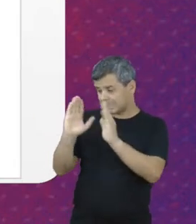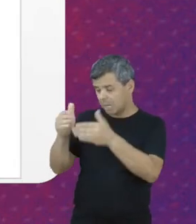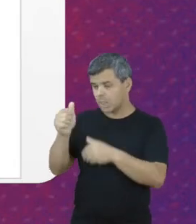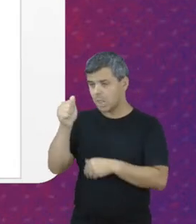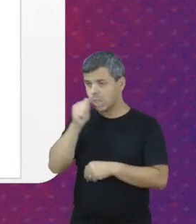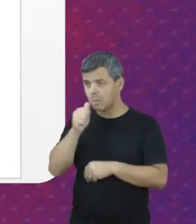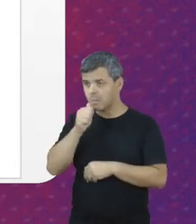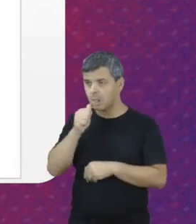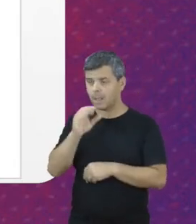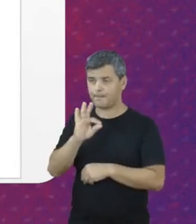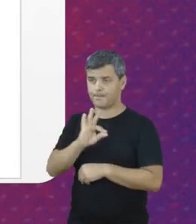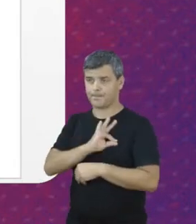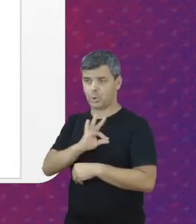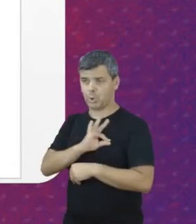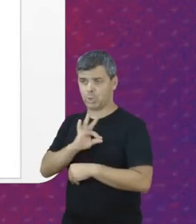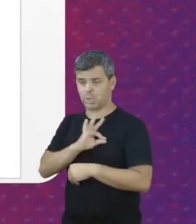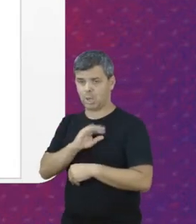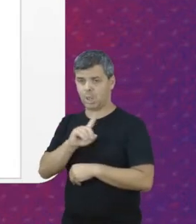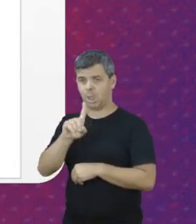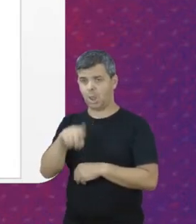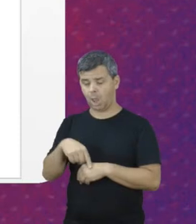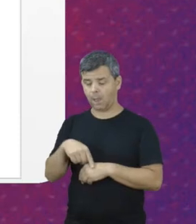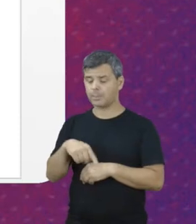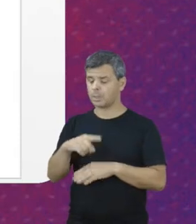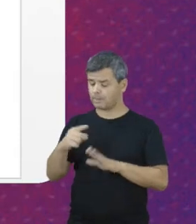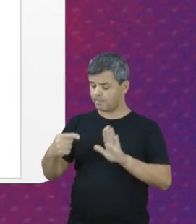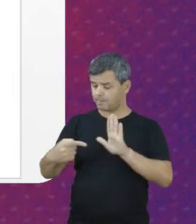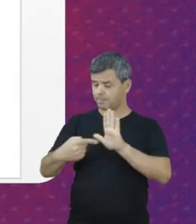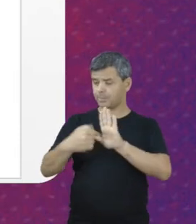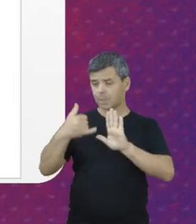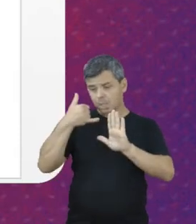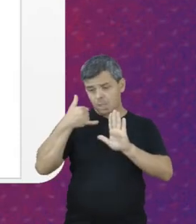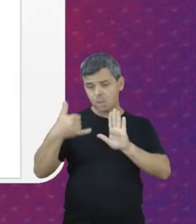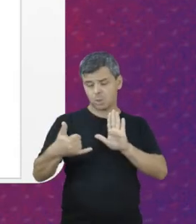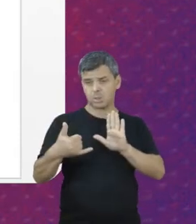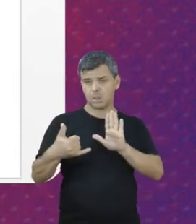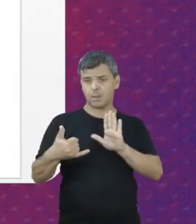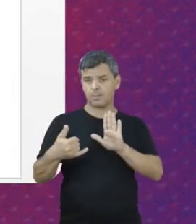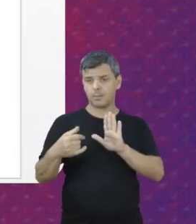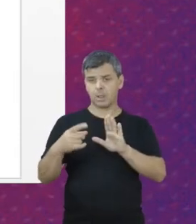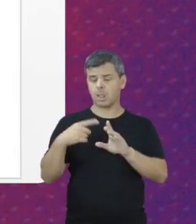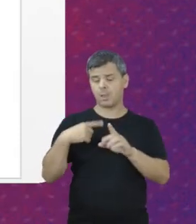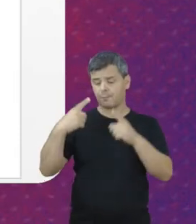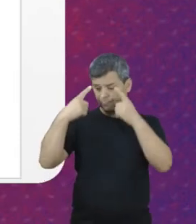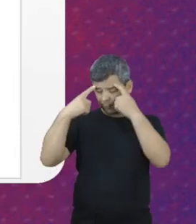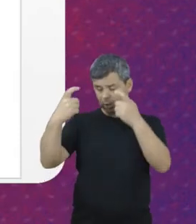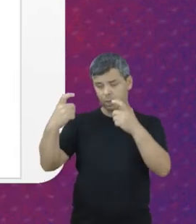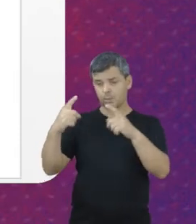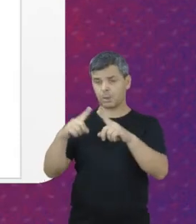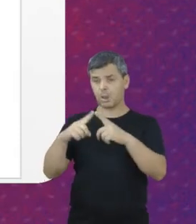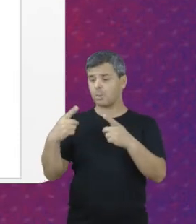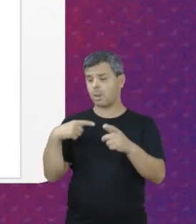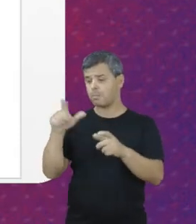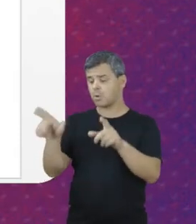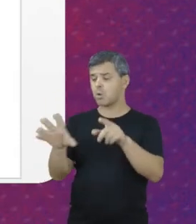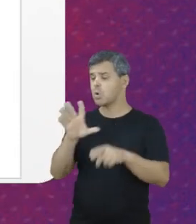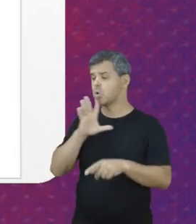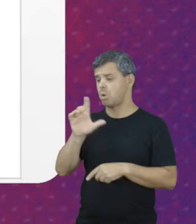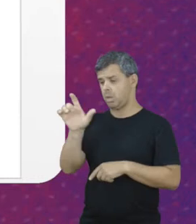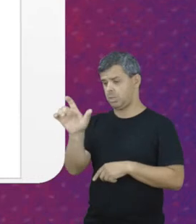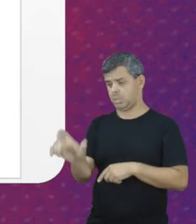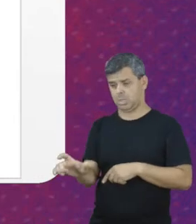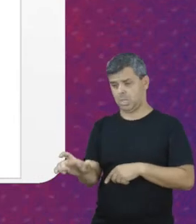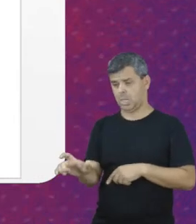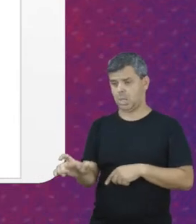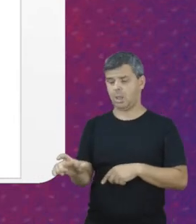atendimento à polícia. É importante o Disque Denúncia, porque você não precisa, se a violência não for com você, mas com alguém que você está vendo, que